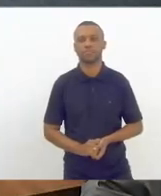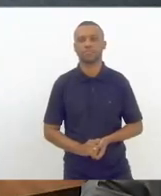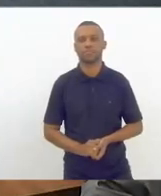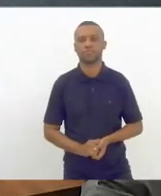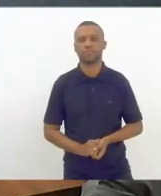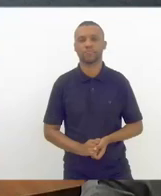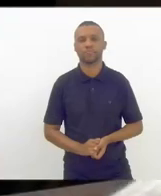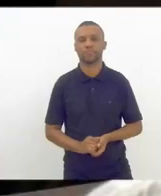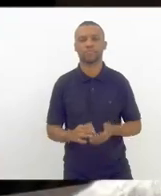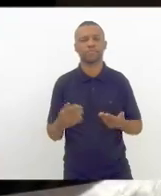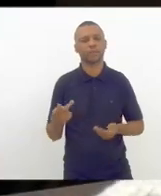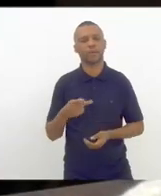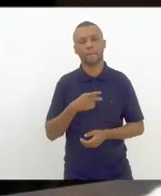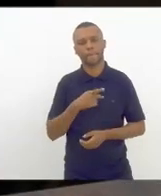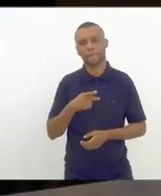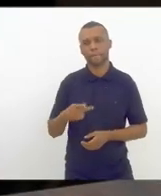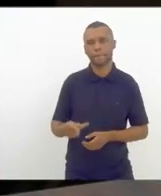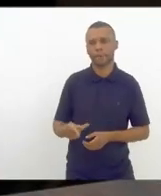Senhor presidente,